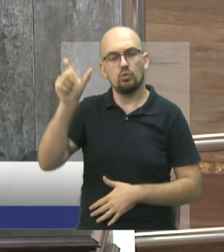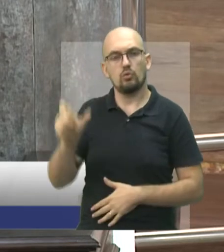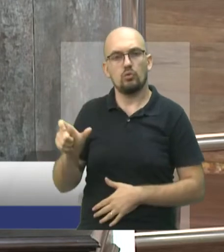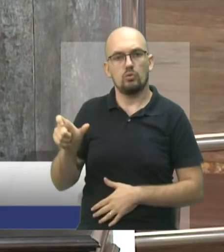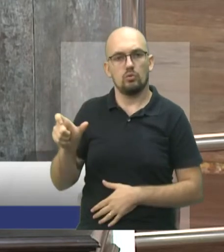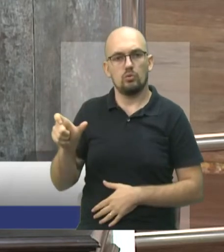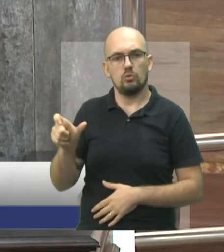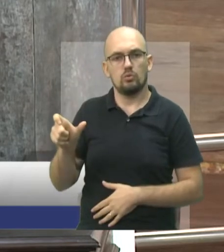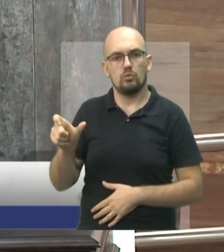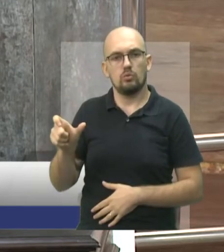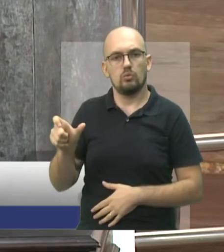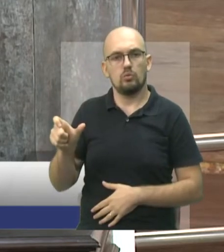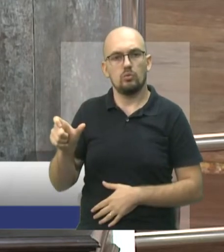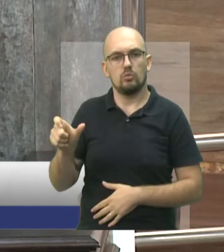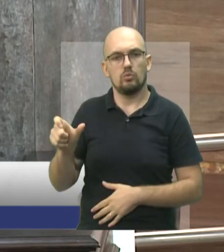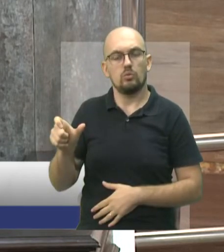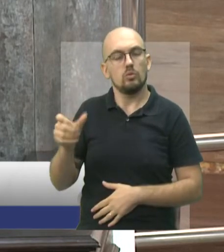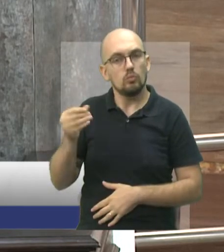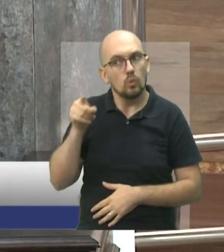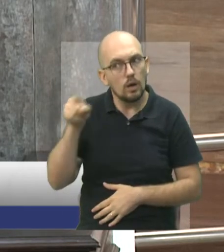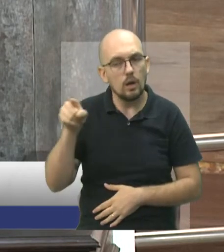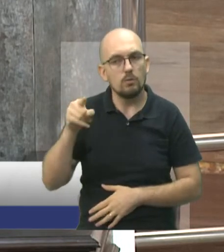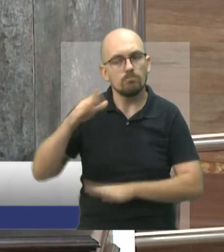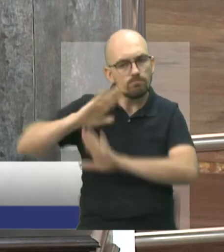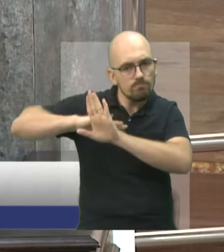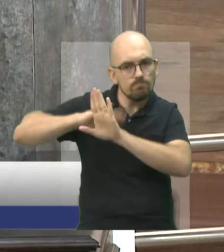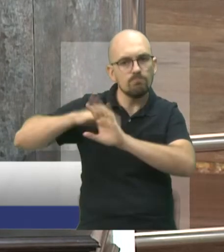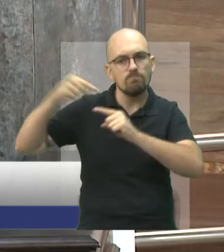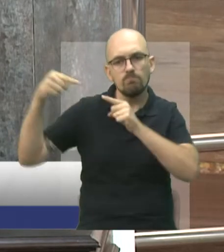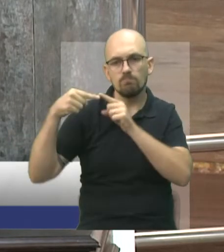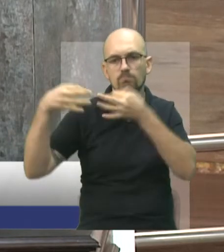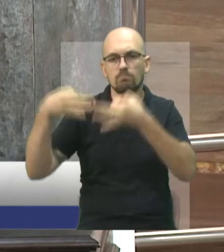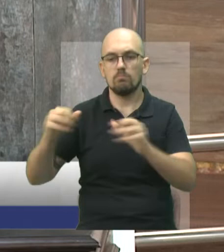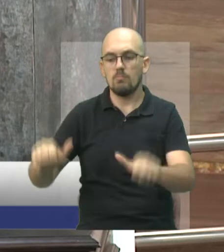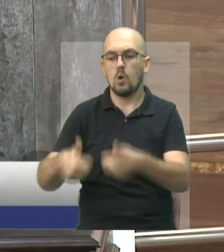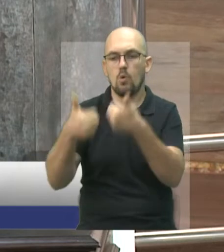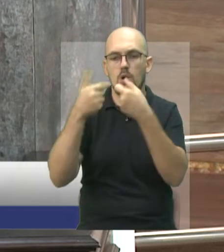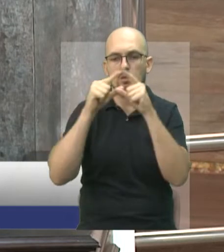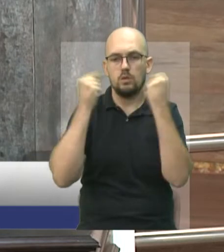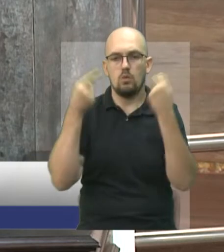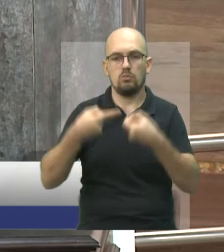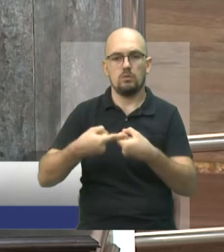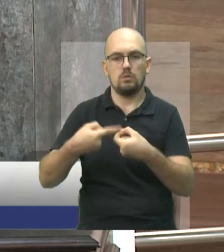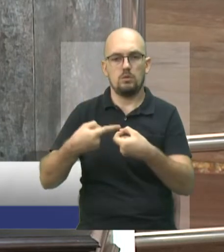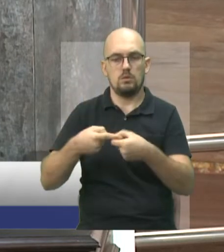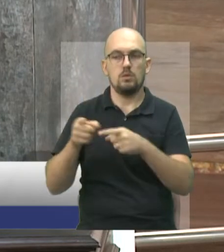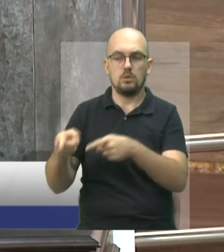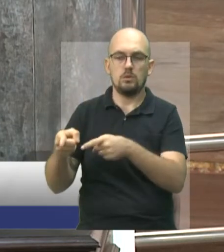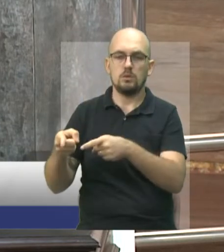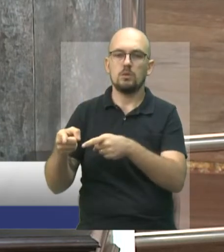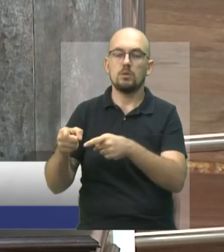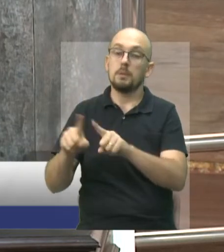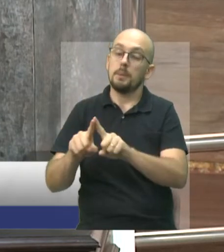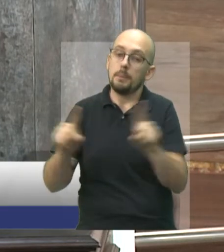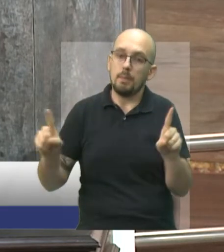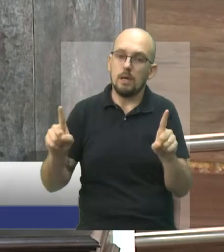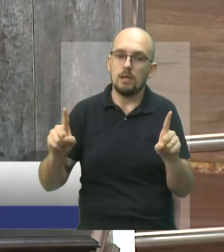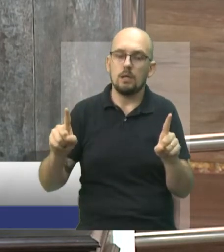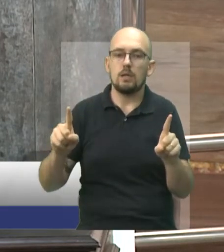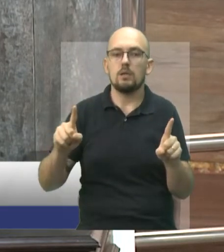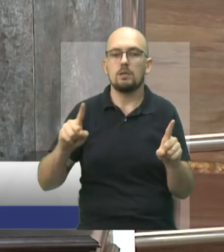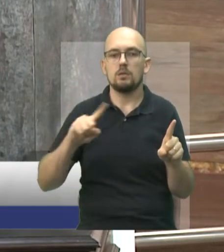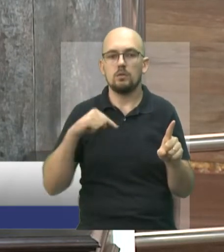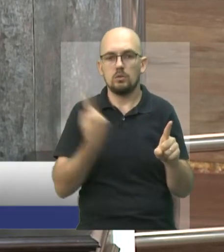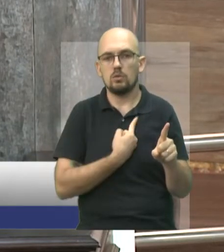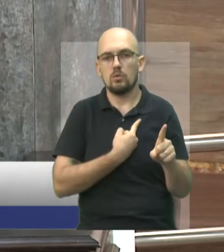muito no seu ideal de melhorar a cidade, mas a gente está aqui para exercer,